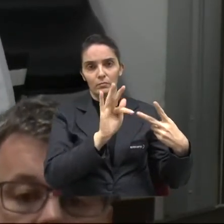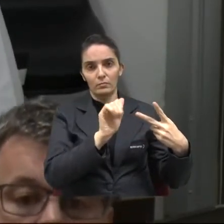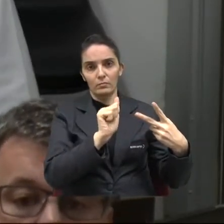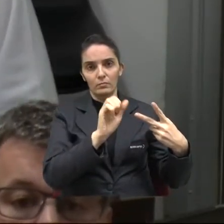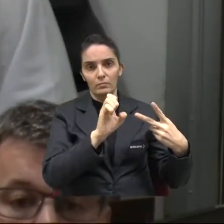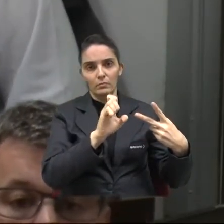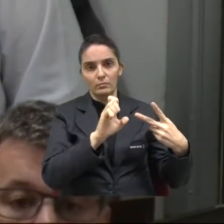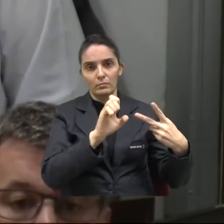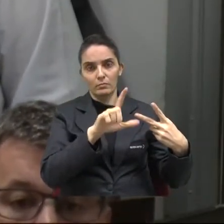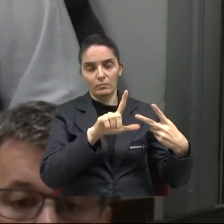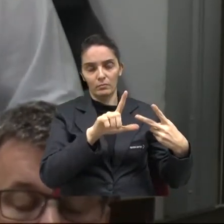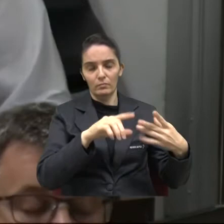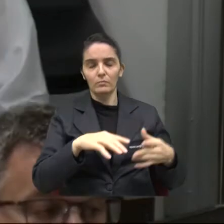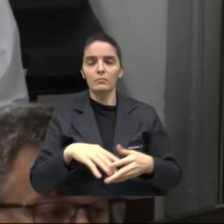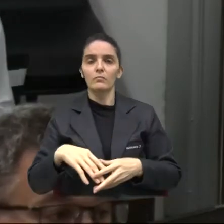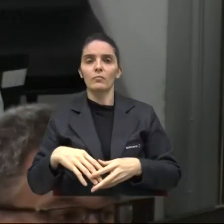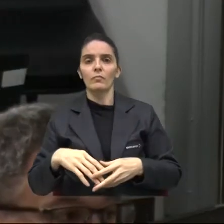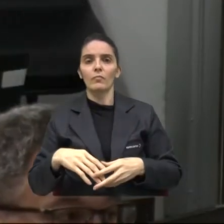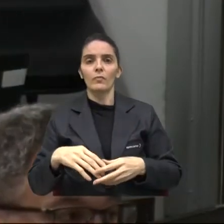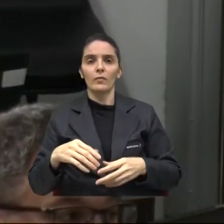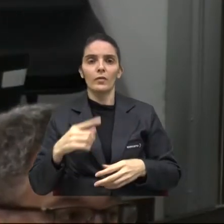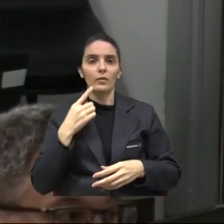de 97,